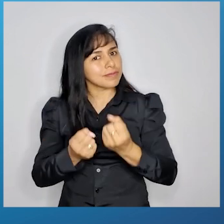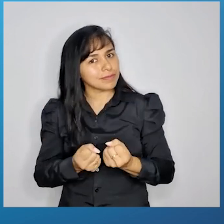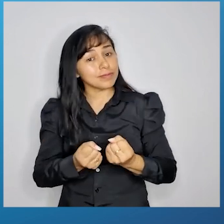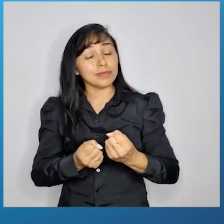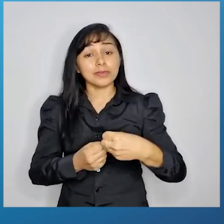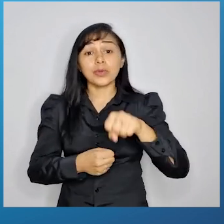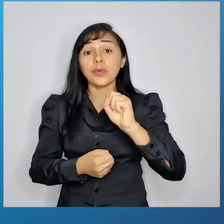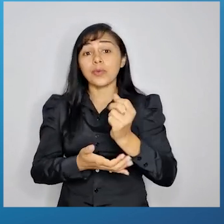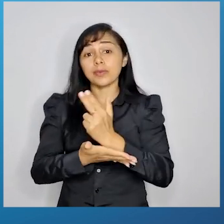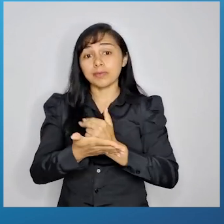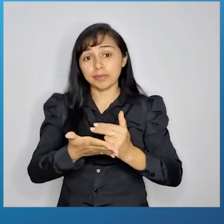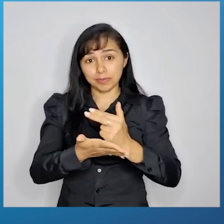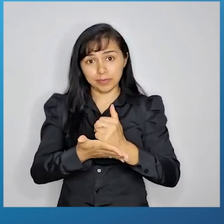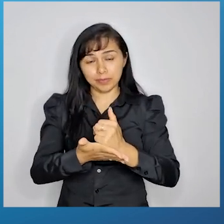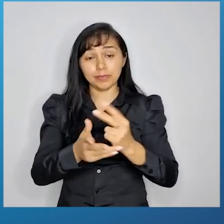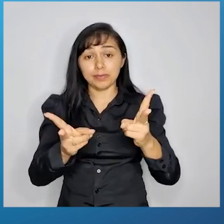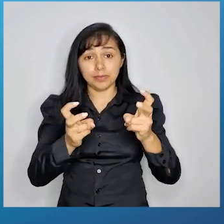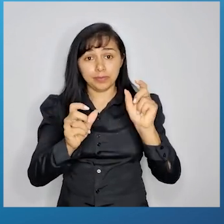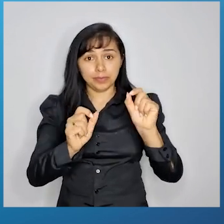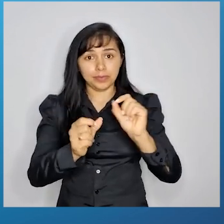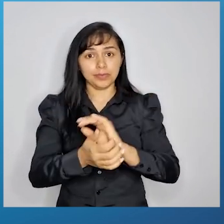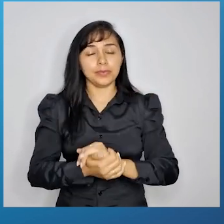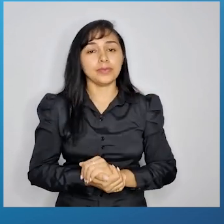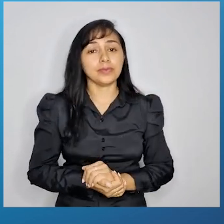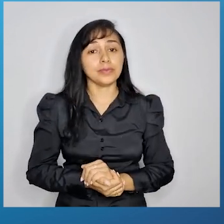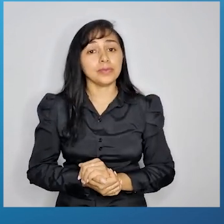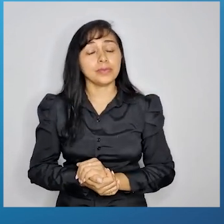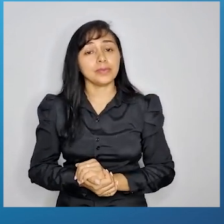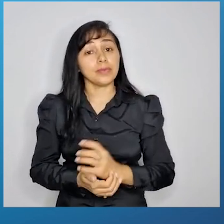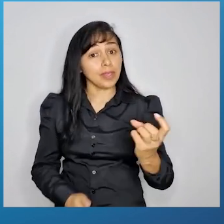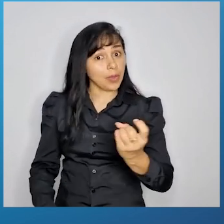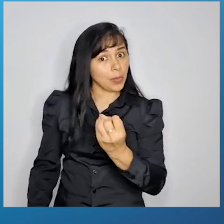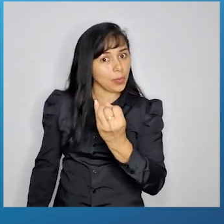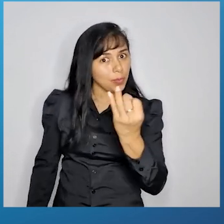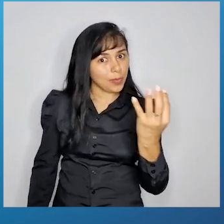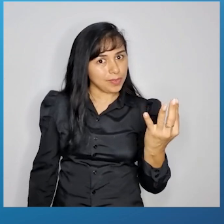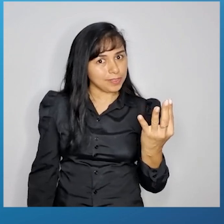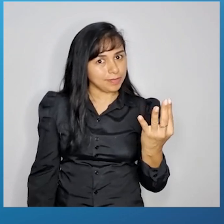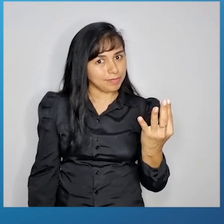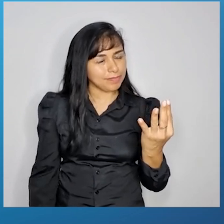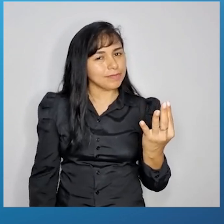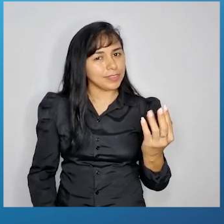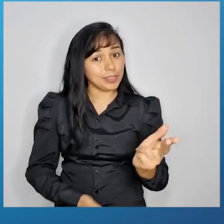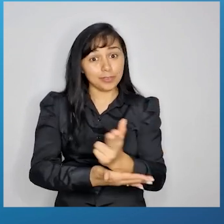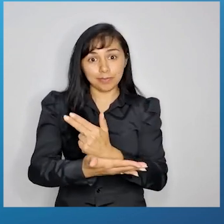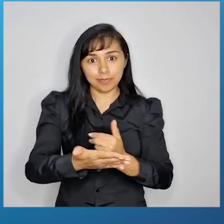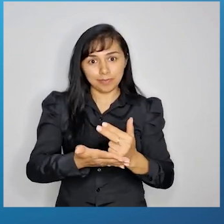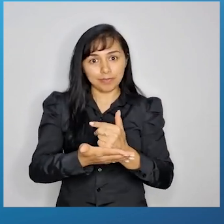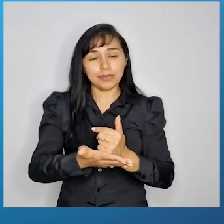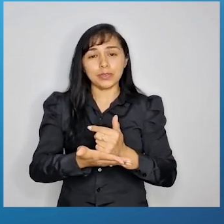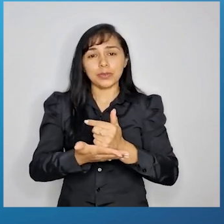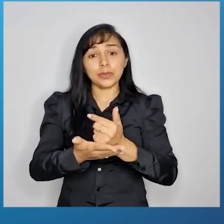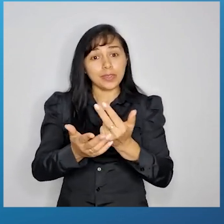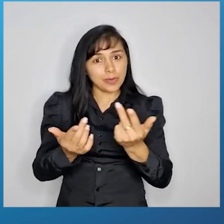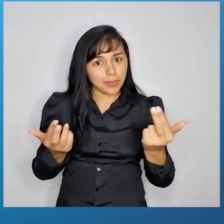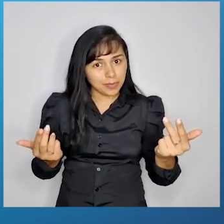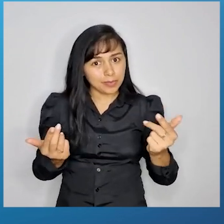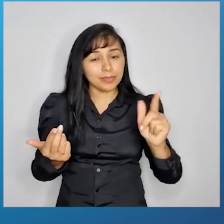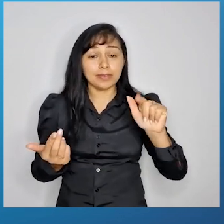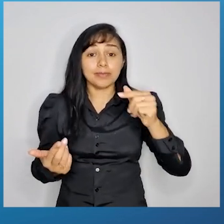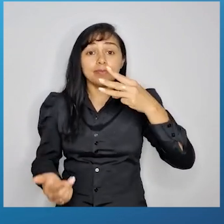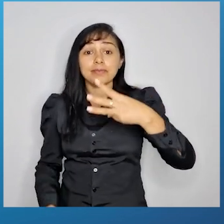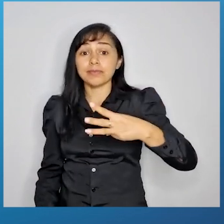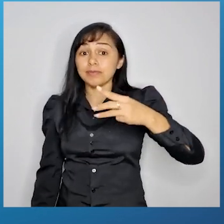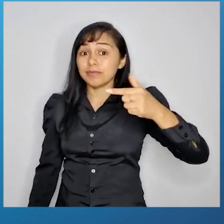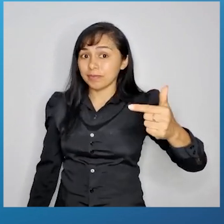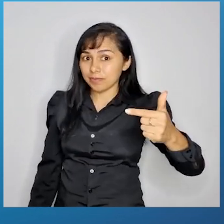dois valores a serem trabalhados. Nós temos a quantidade de figurinhas repetidas, que são